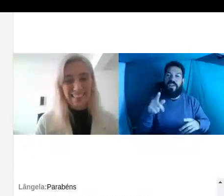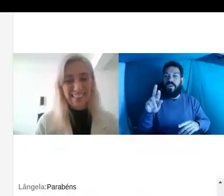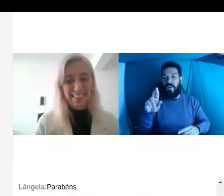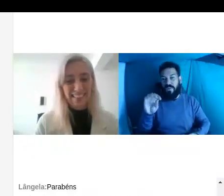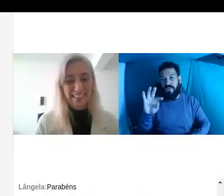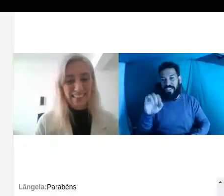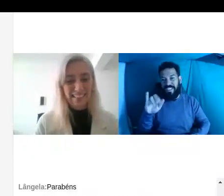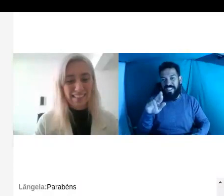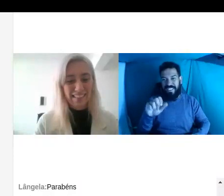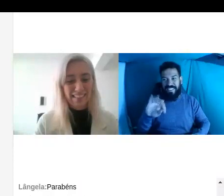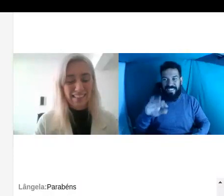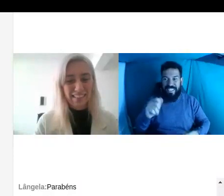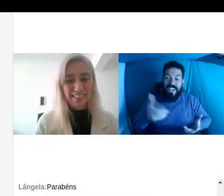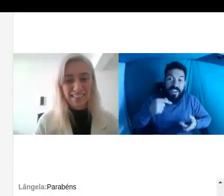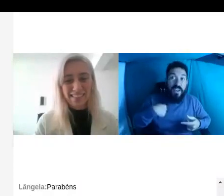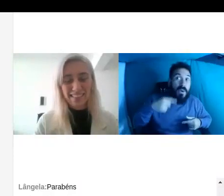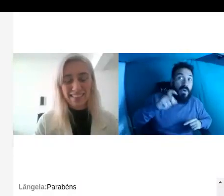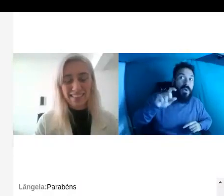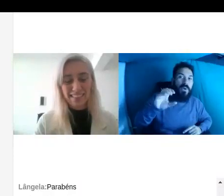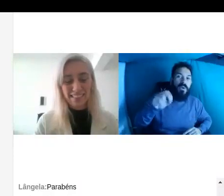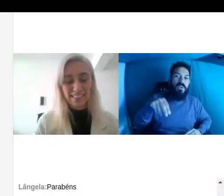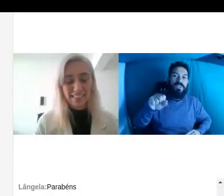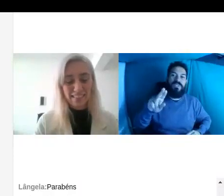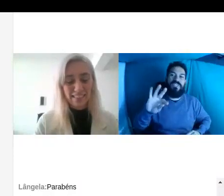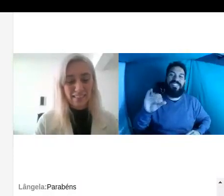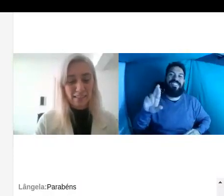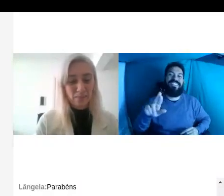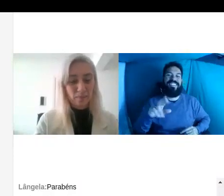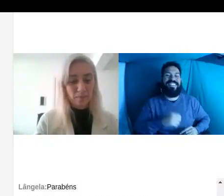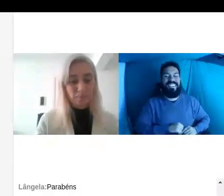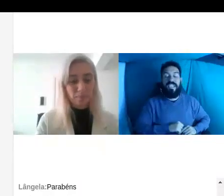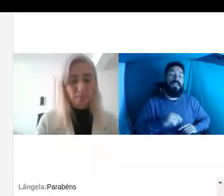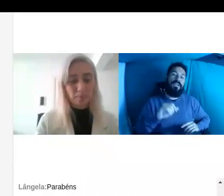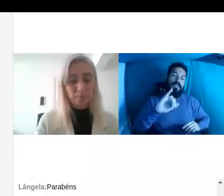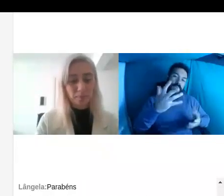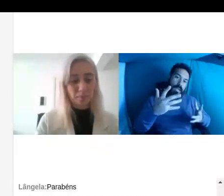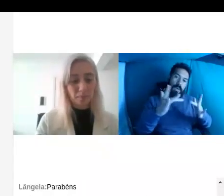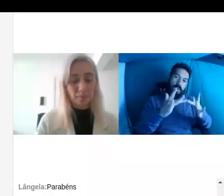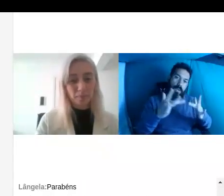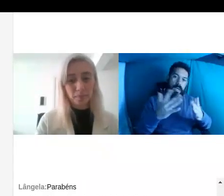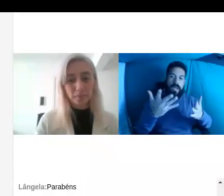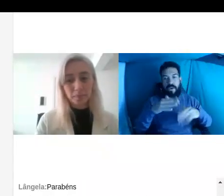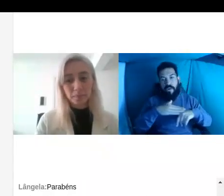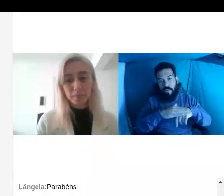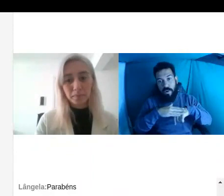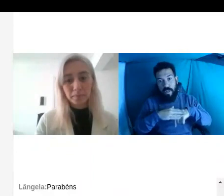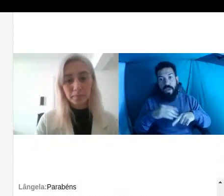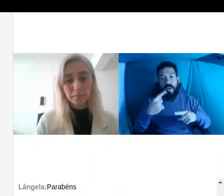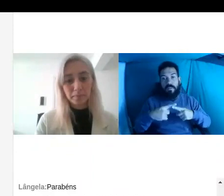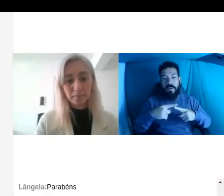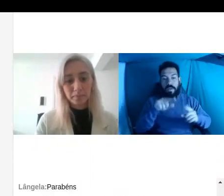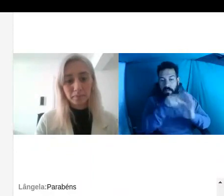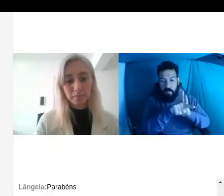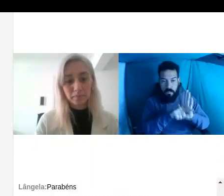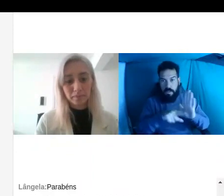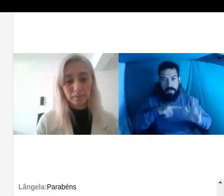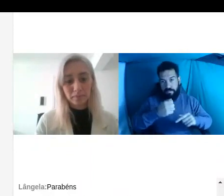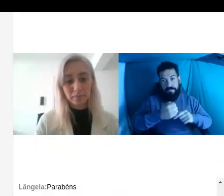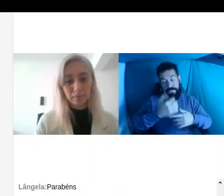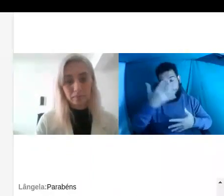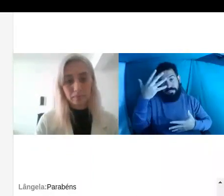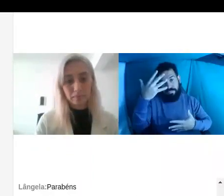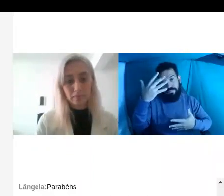Bom, pessoal que queira fazer contato, conversar, enfim, já que as perguntas foram maiores,